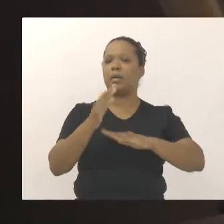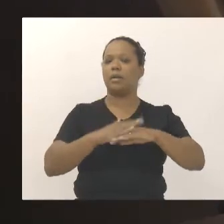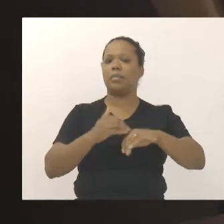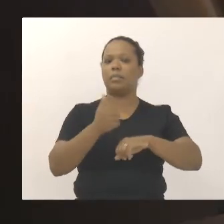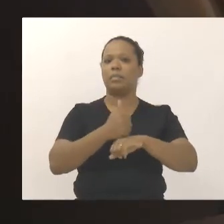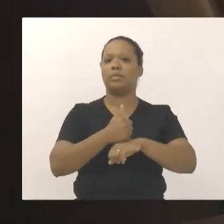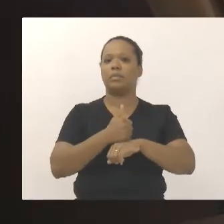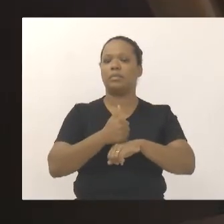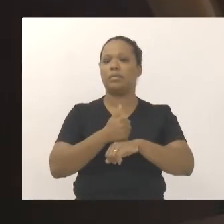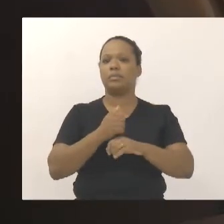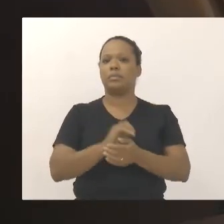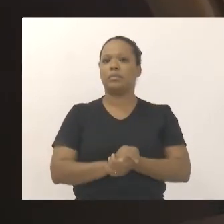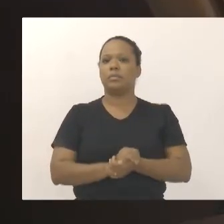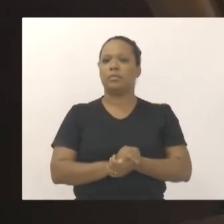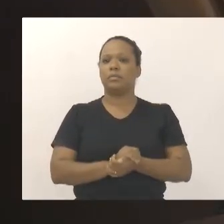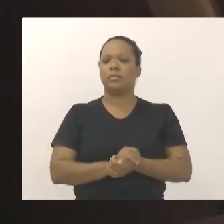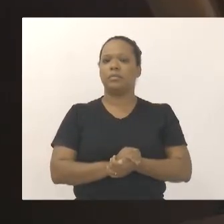Então,